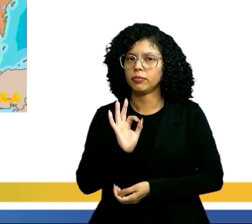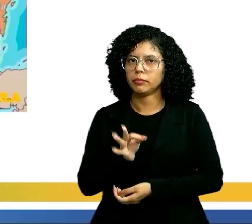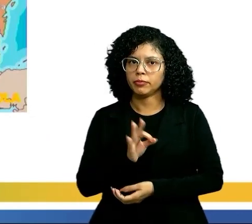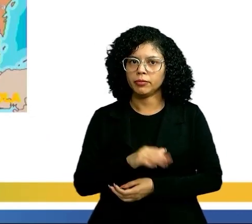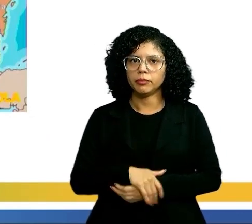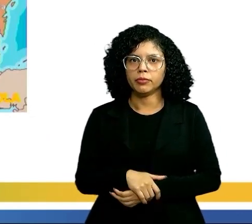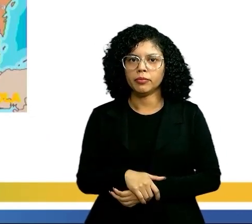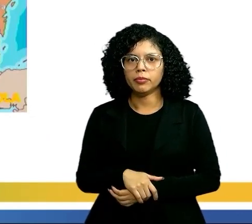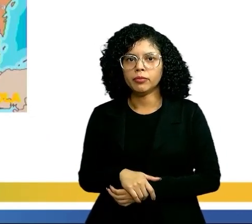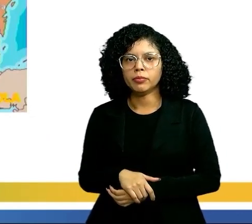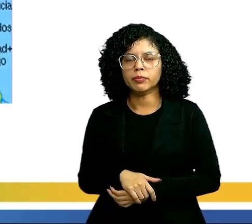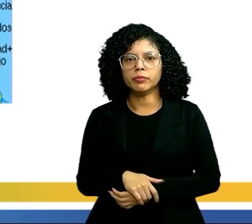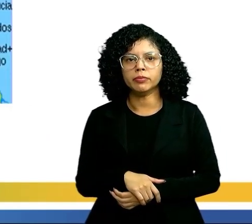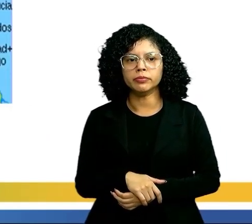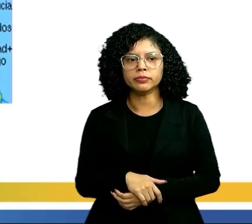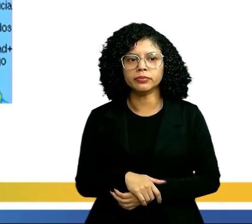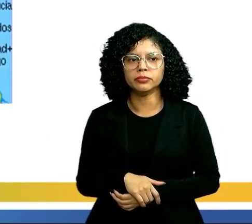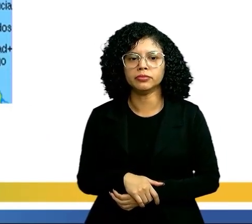certo?